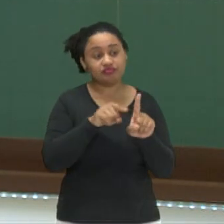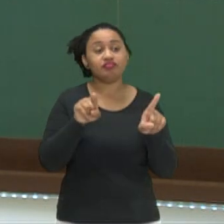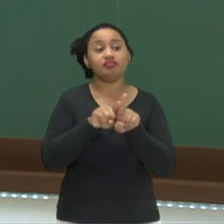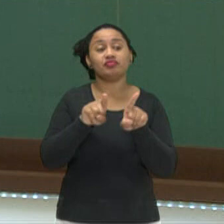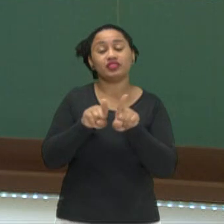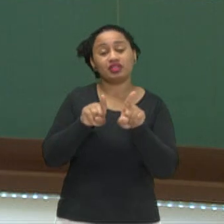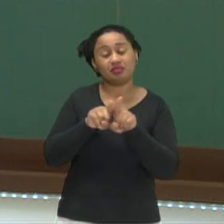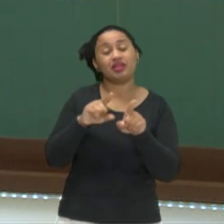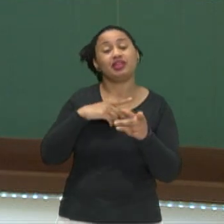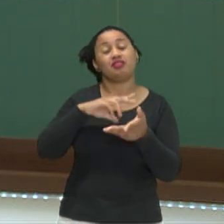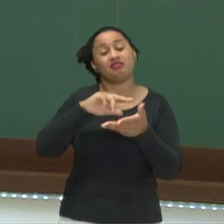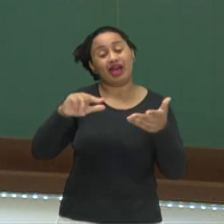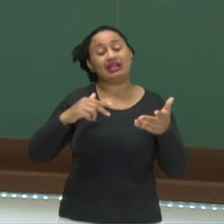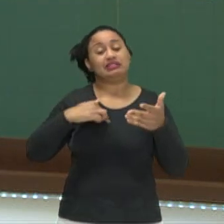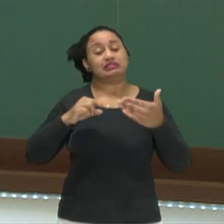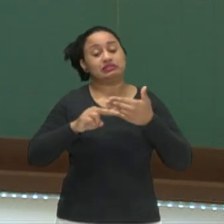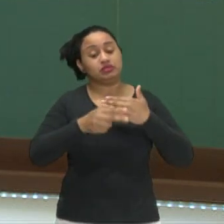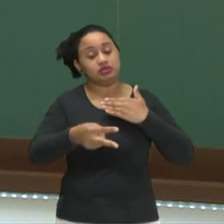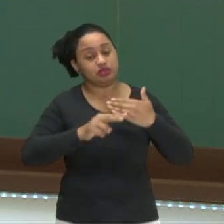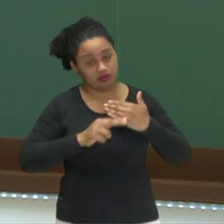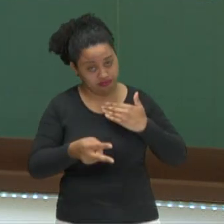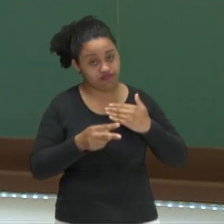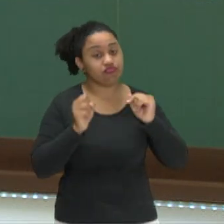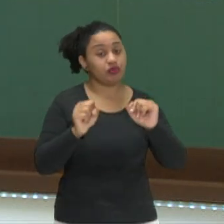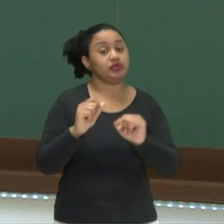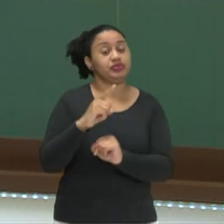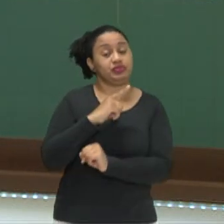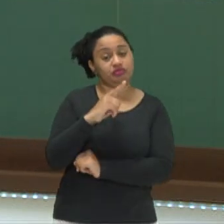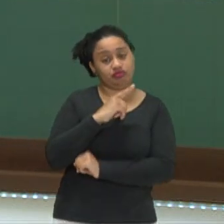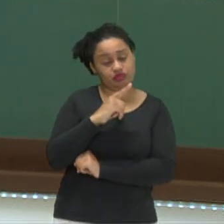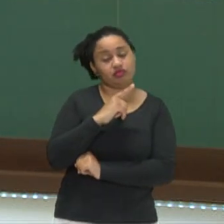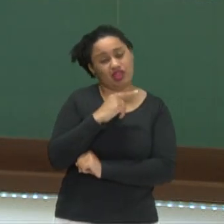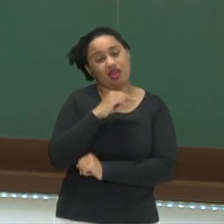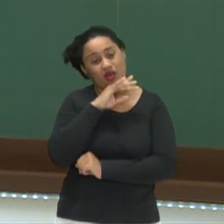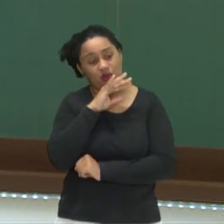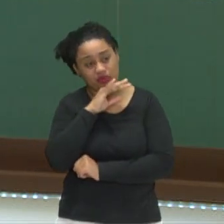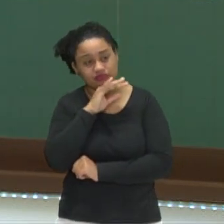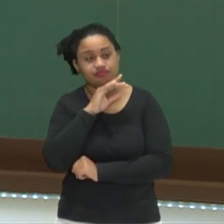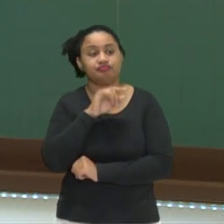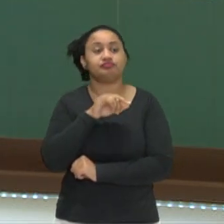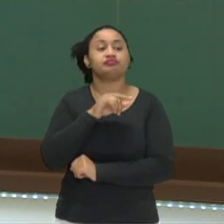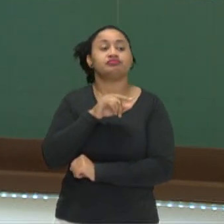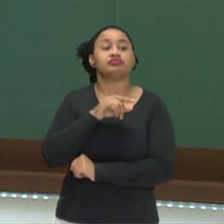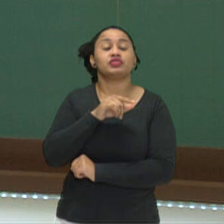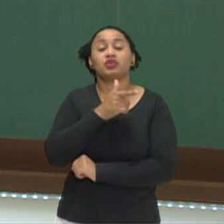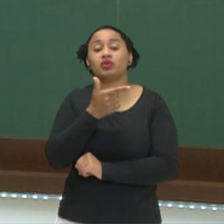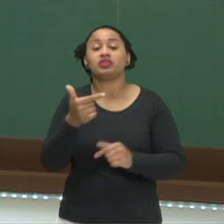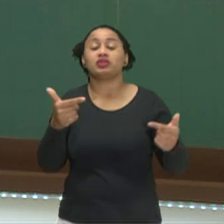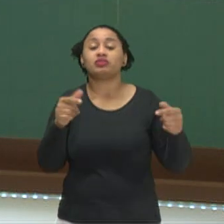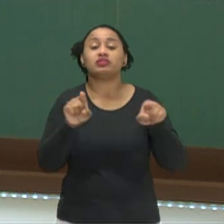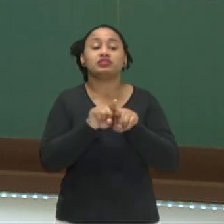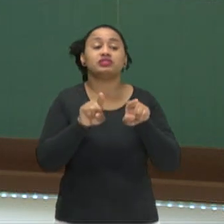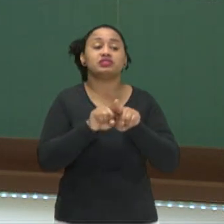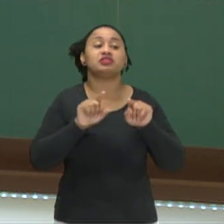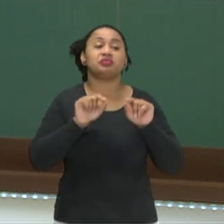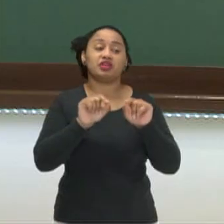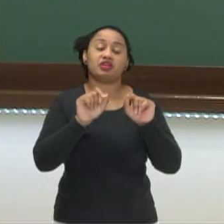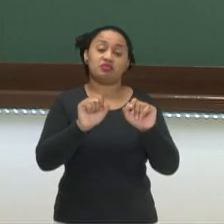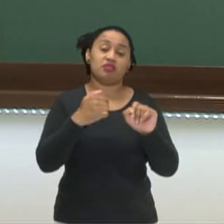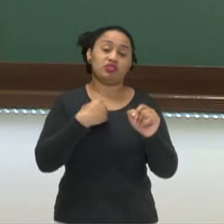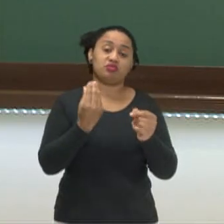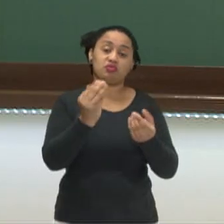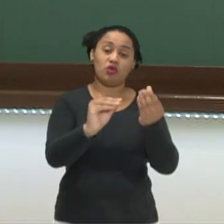claro, muitos efeitos colaterais, tá? Então isso é algo ruim, né? E outra coisa também aqui, que poderia